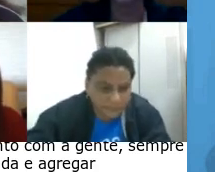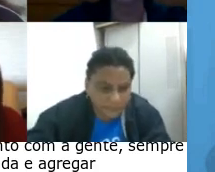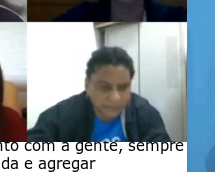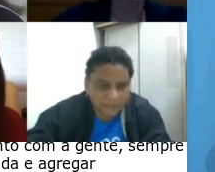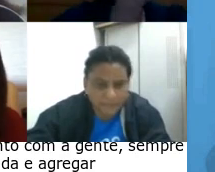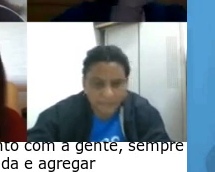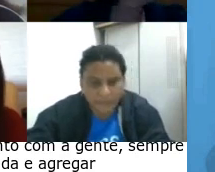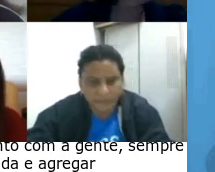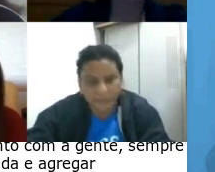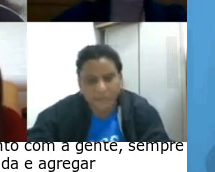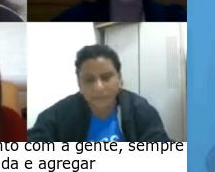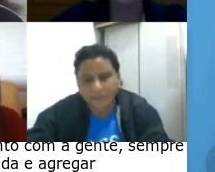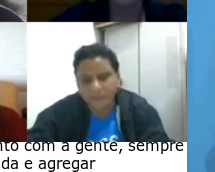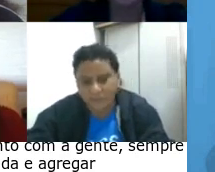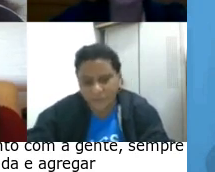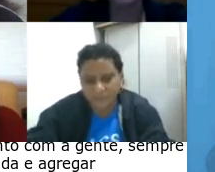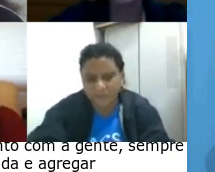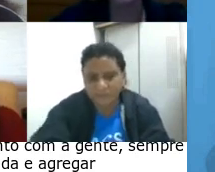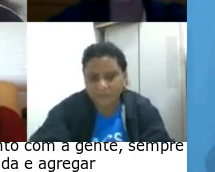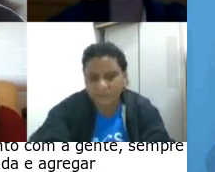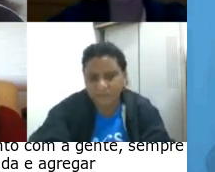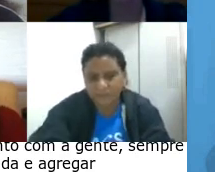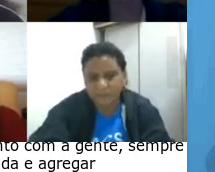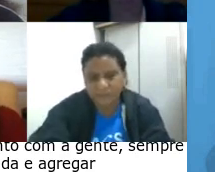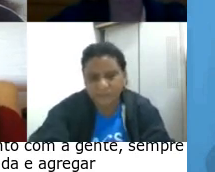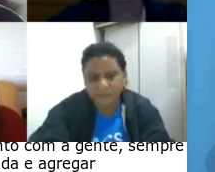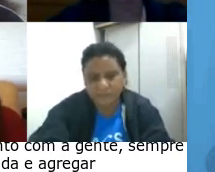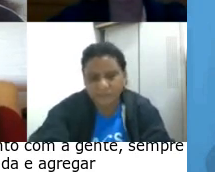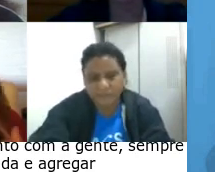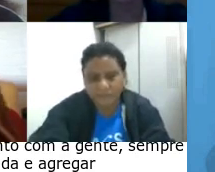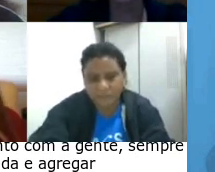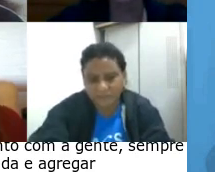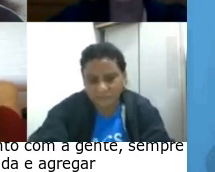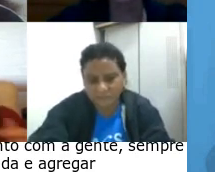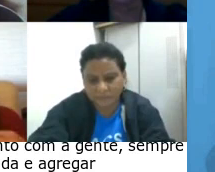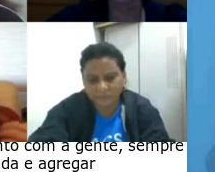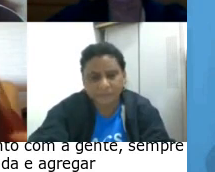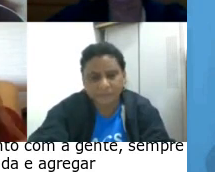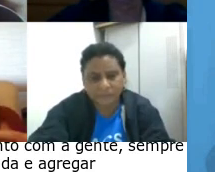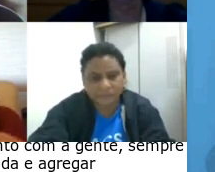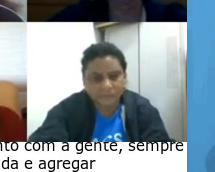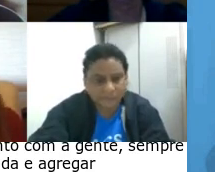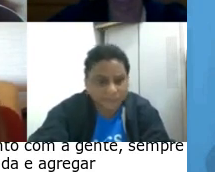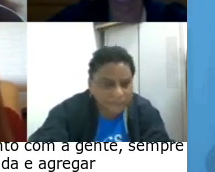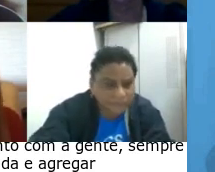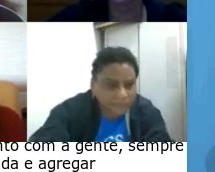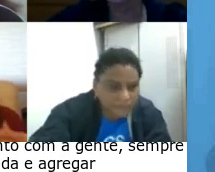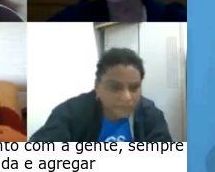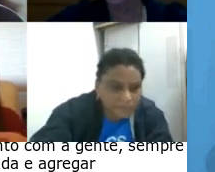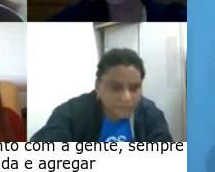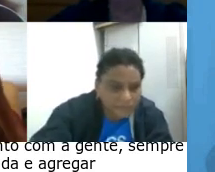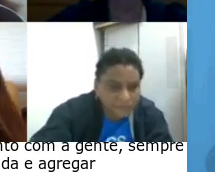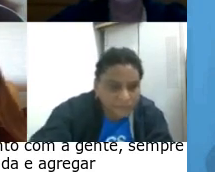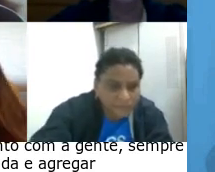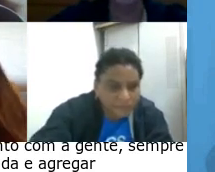eu acho que ela está sem escutar Carol quer responder olha eu eu gosto de